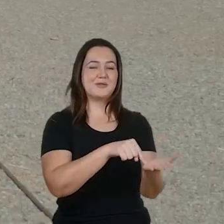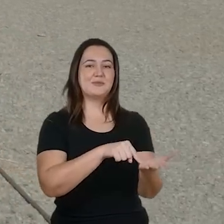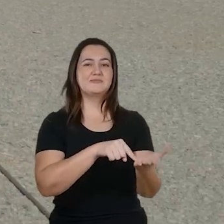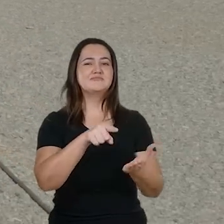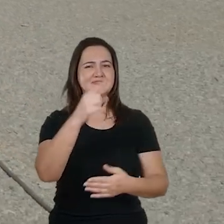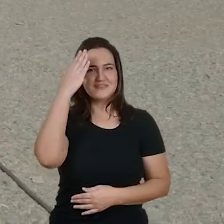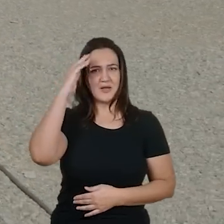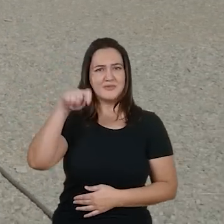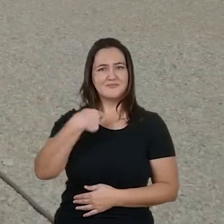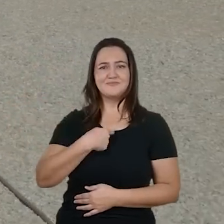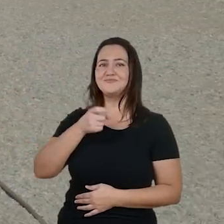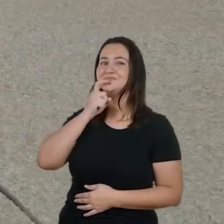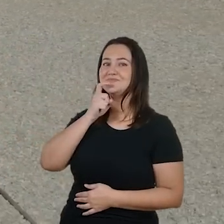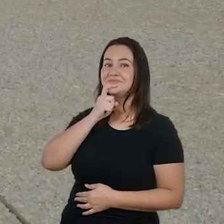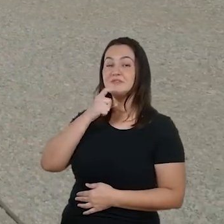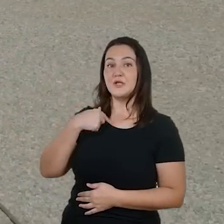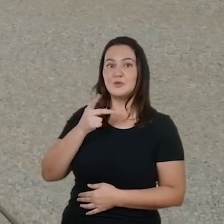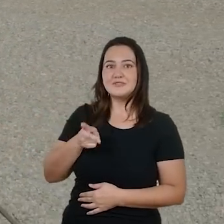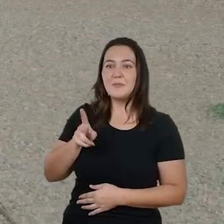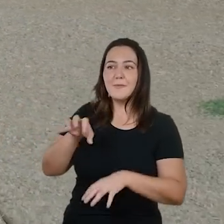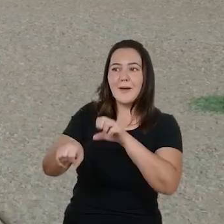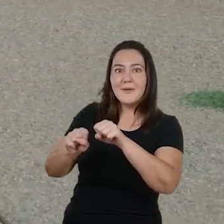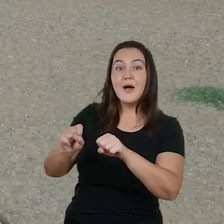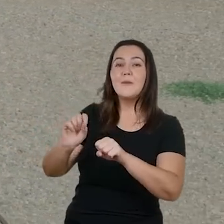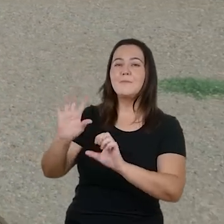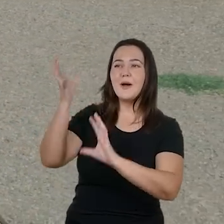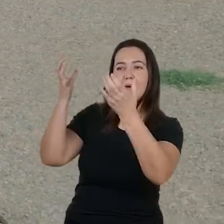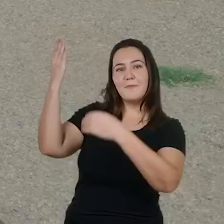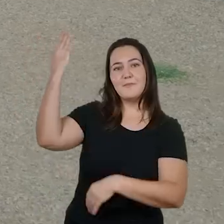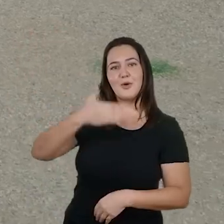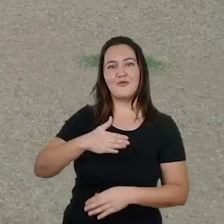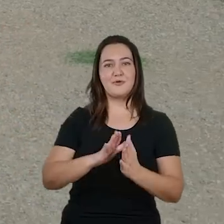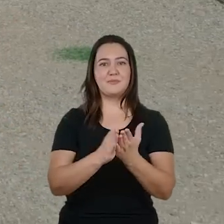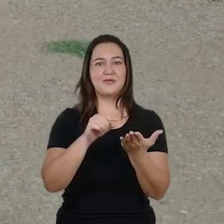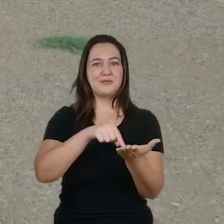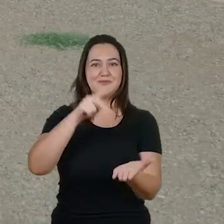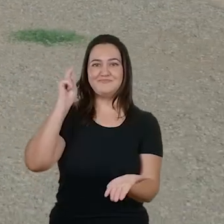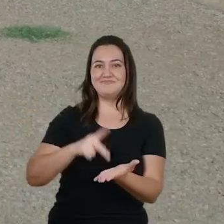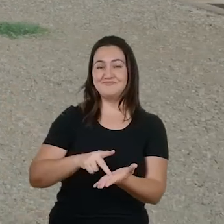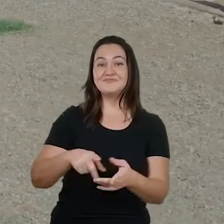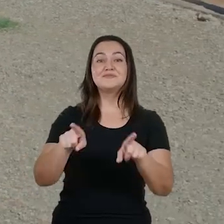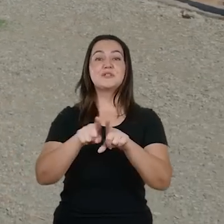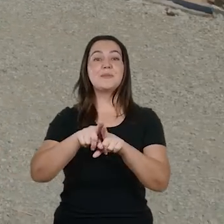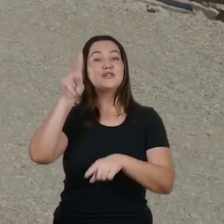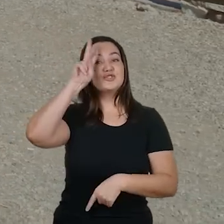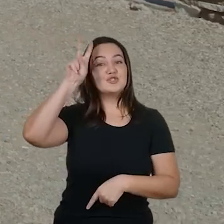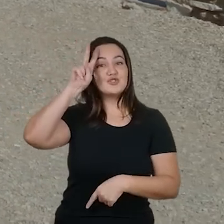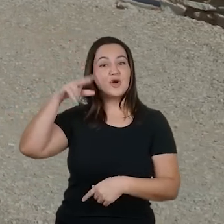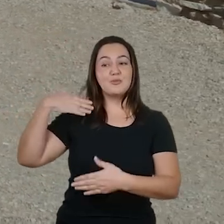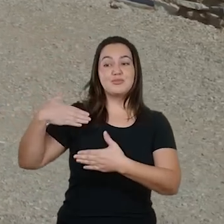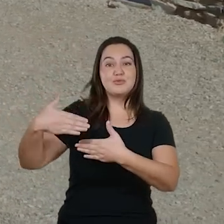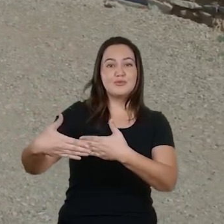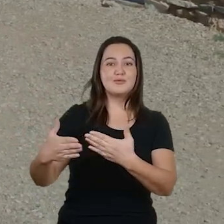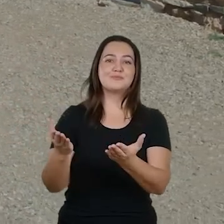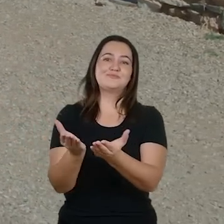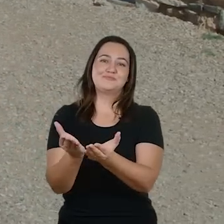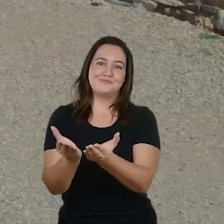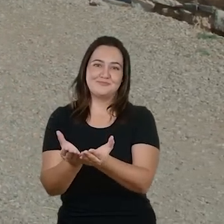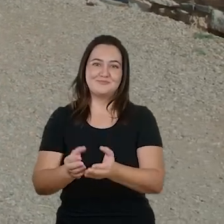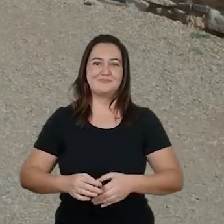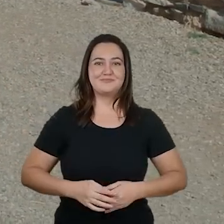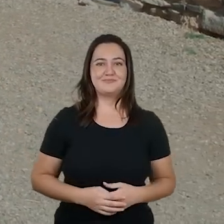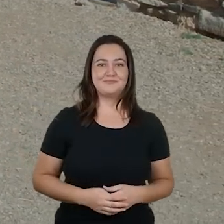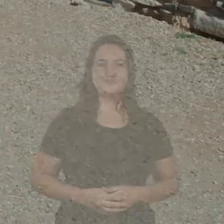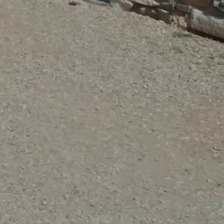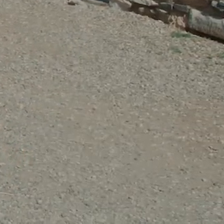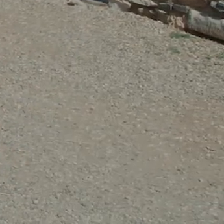Sagrada. Você sabe, eu sou Rodrigo Silva e continuo em busca de evidências que comprovem a veracidade histórica da Bíblia Sagrada e o conhecimento da